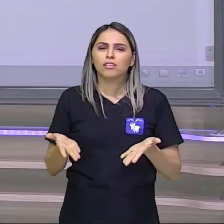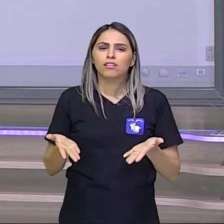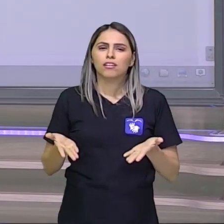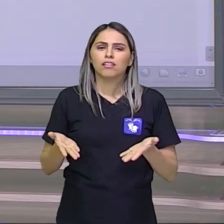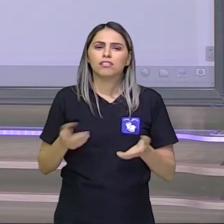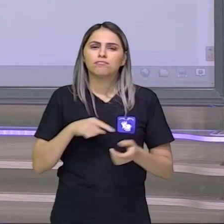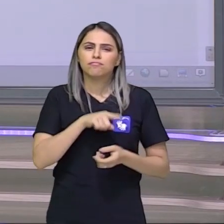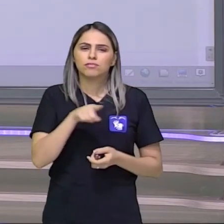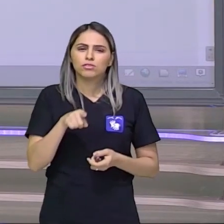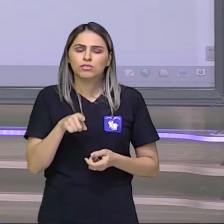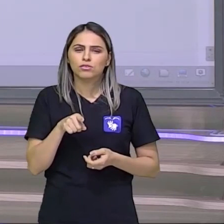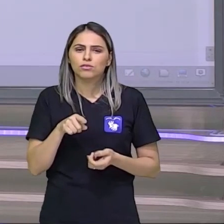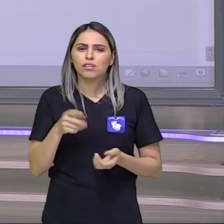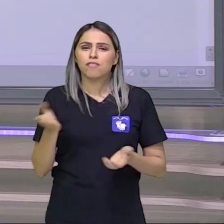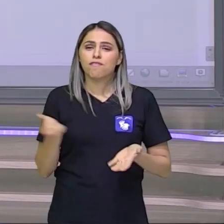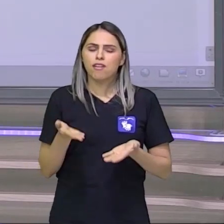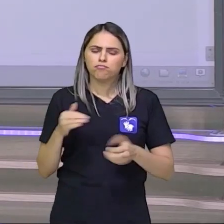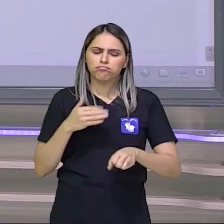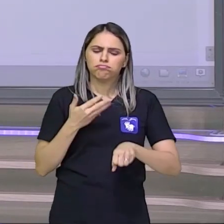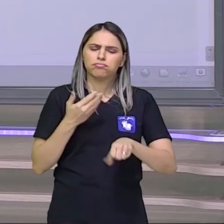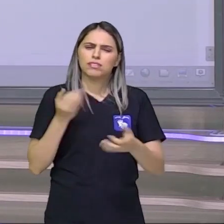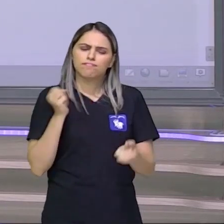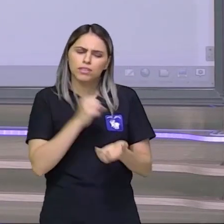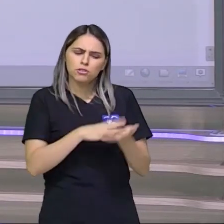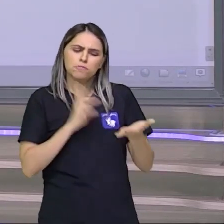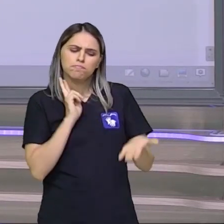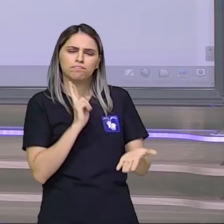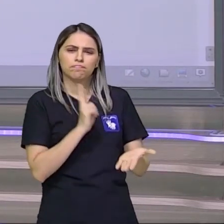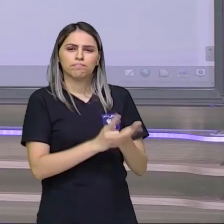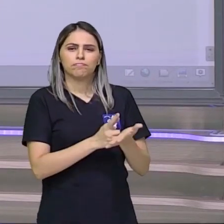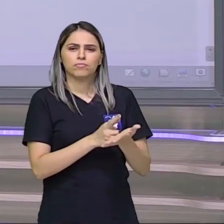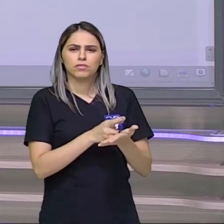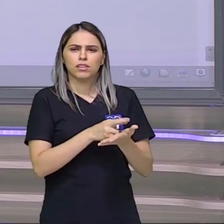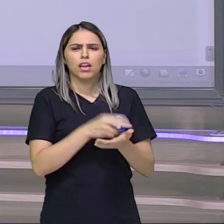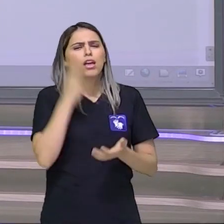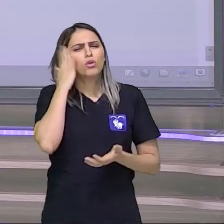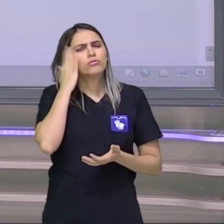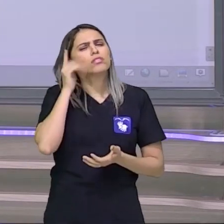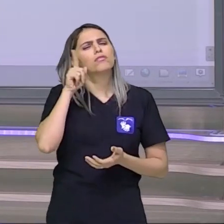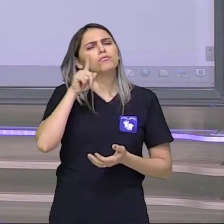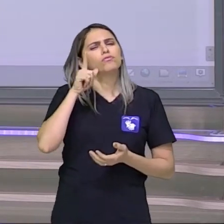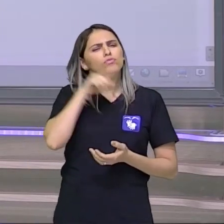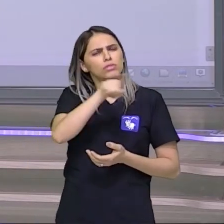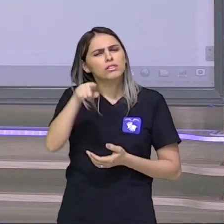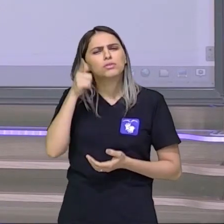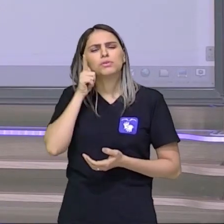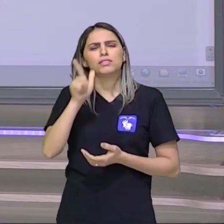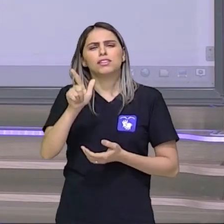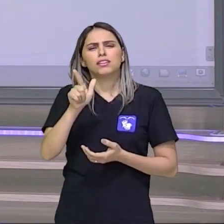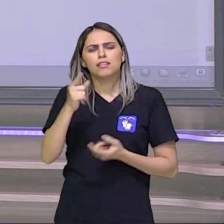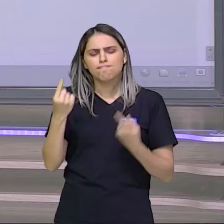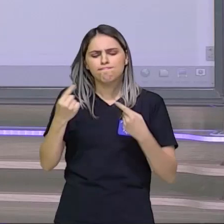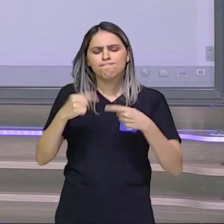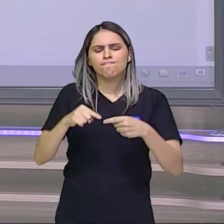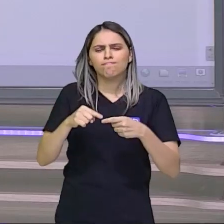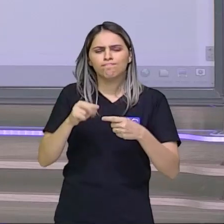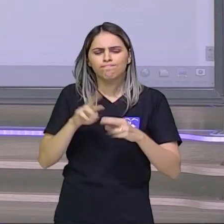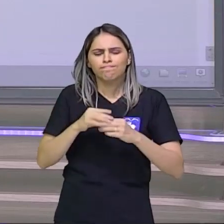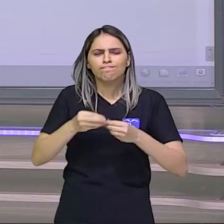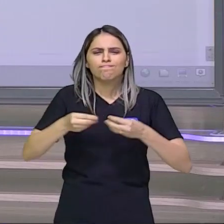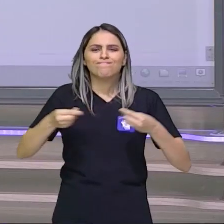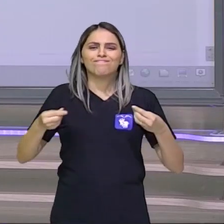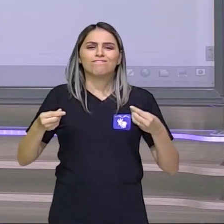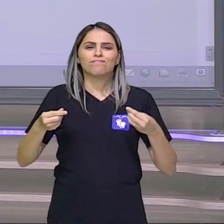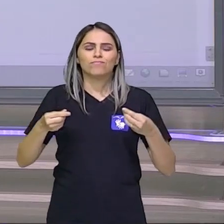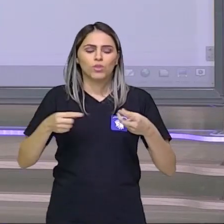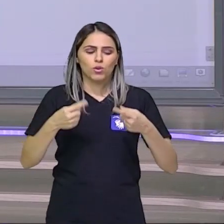Agora que nós já estamos no nosso Vamos Resolver, eu sei que vocês conseguiram desvendar os dois desafios, desafio número